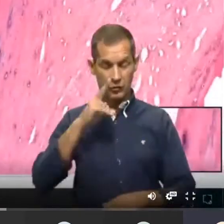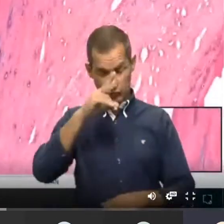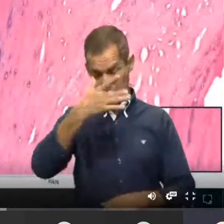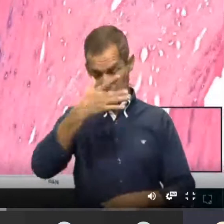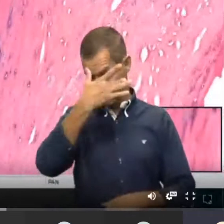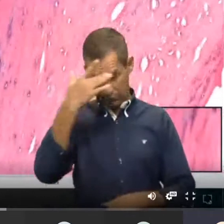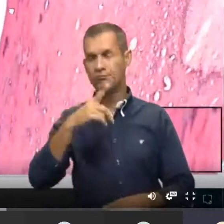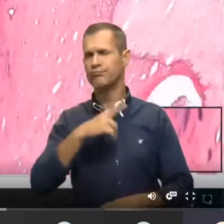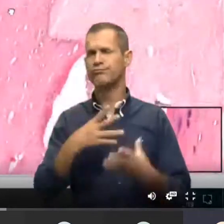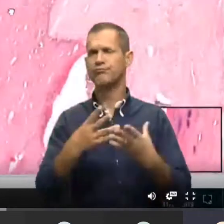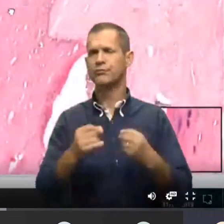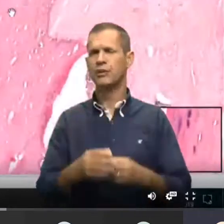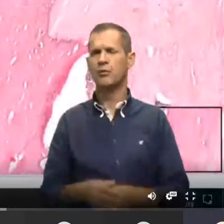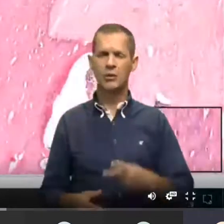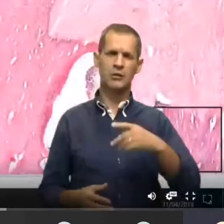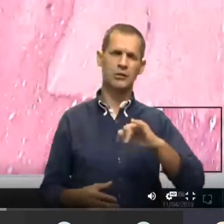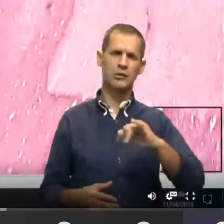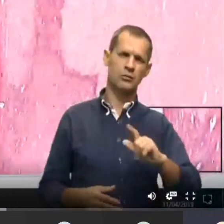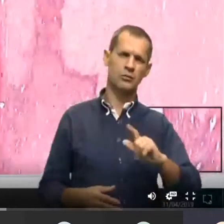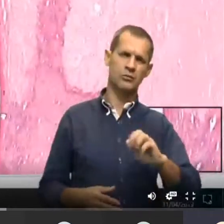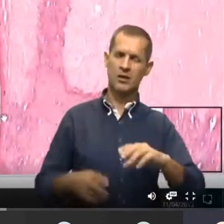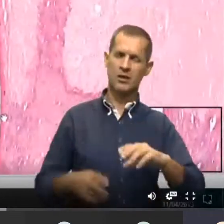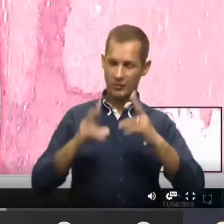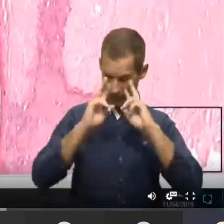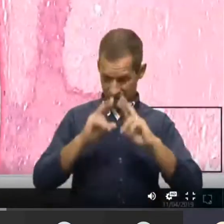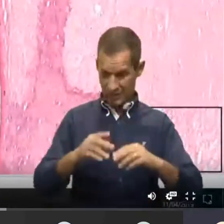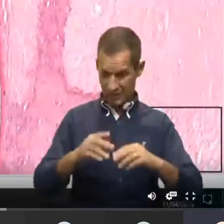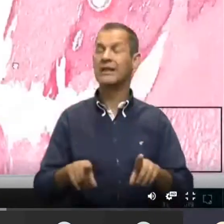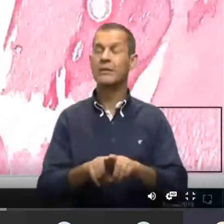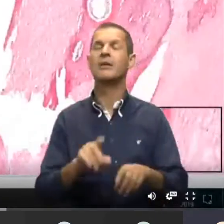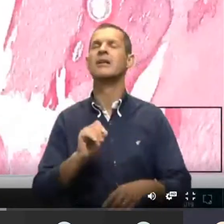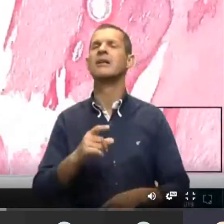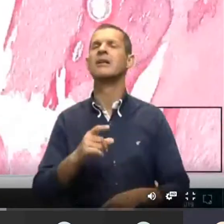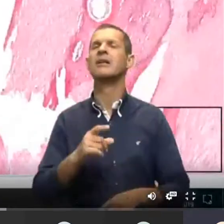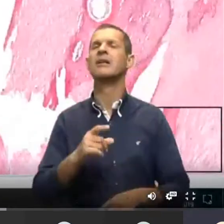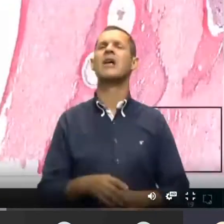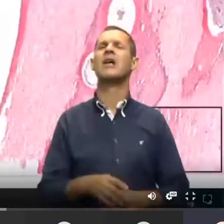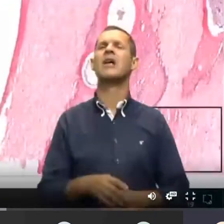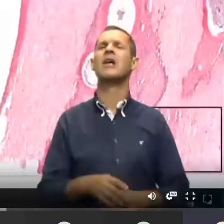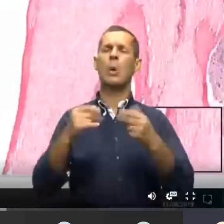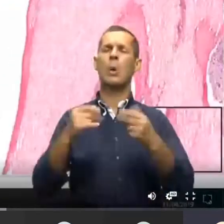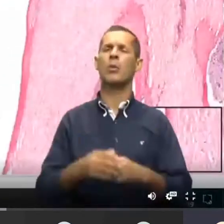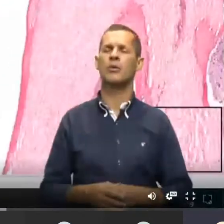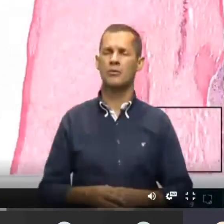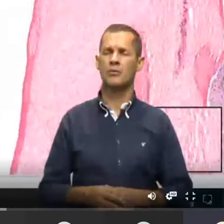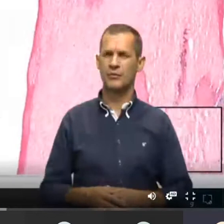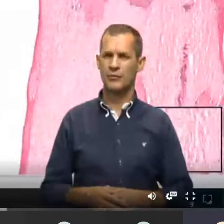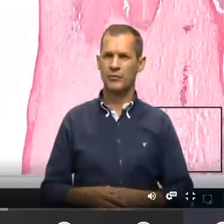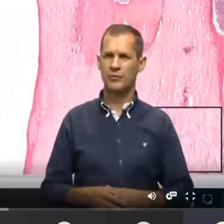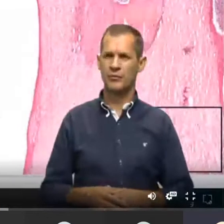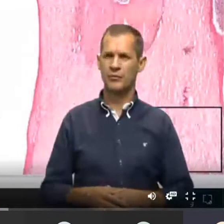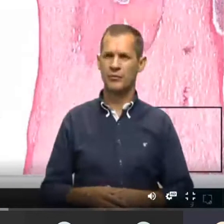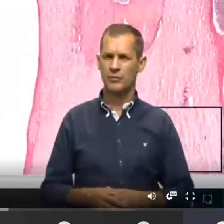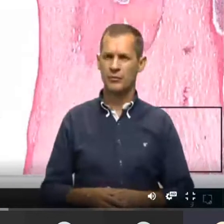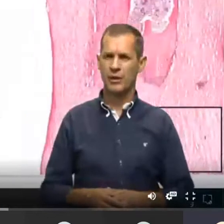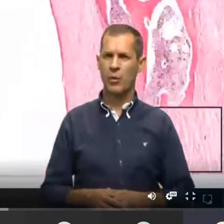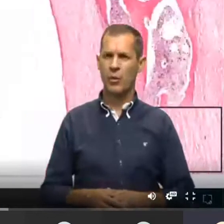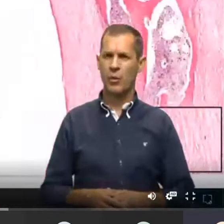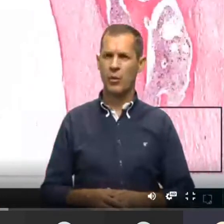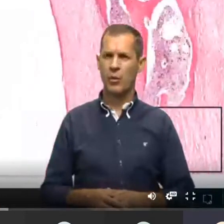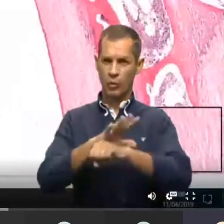pessoa provavelmente tinha muito pigarro, né? Olha só, e veja também que ele vai por toda a questão, toda